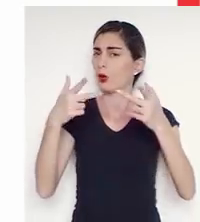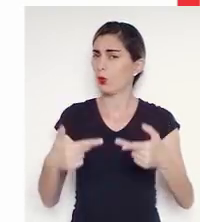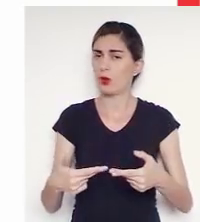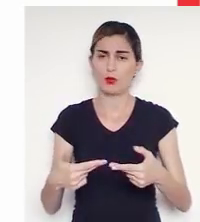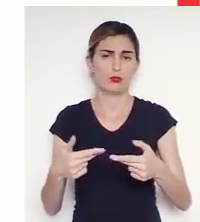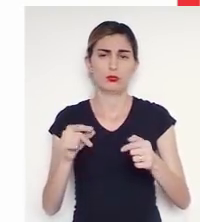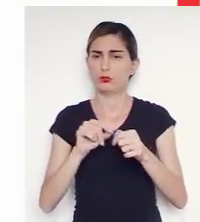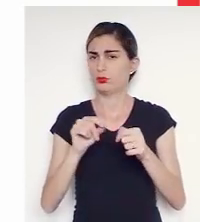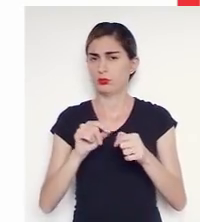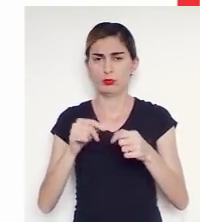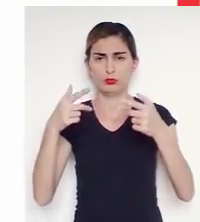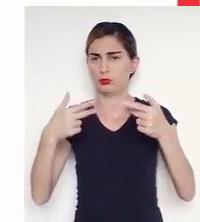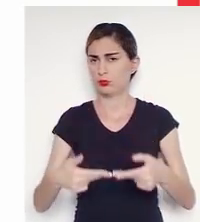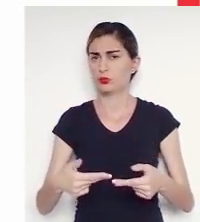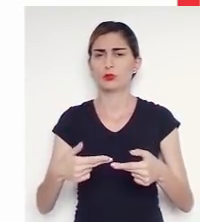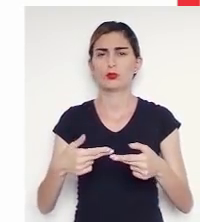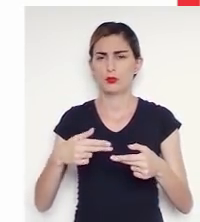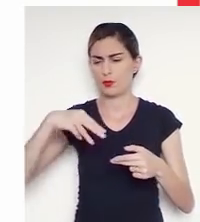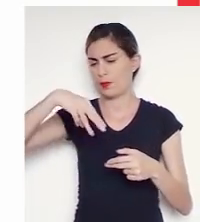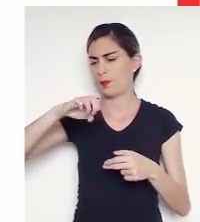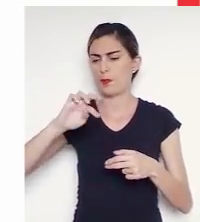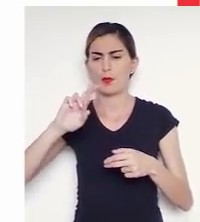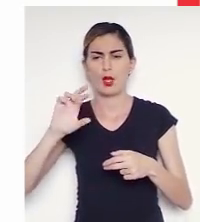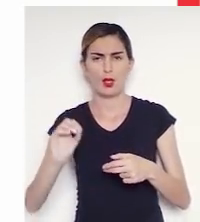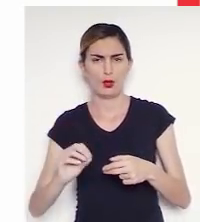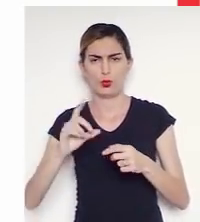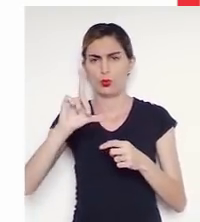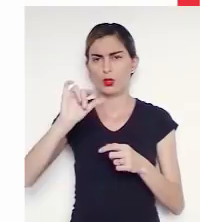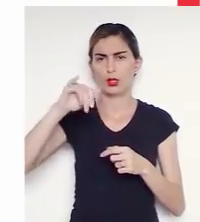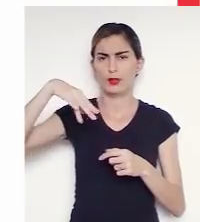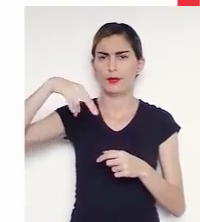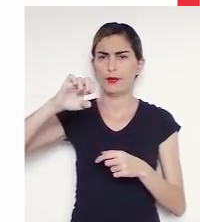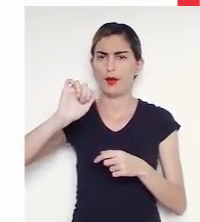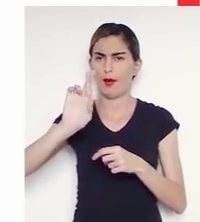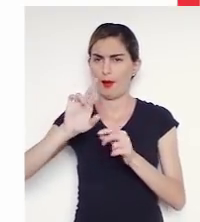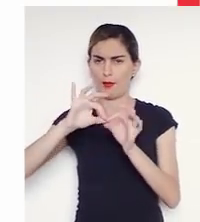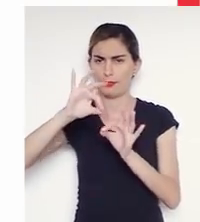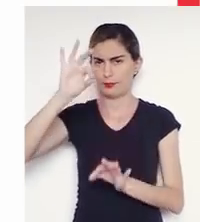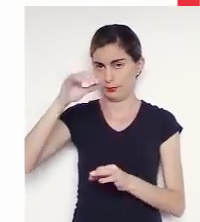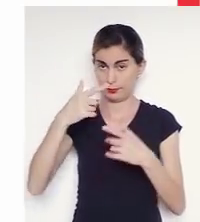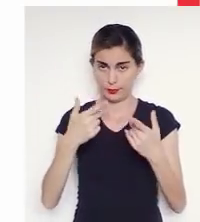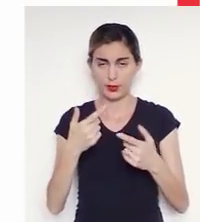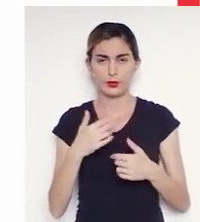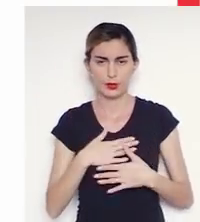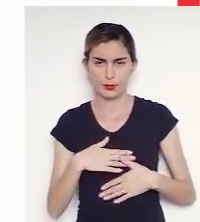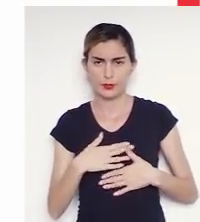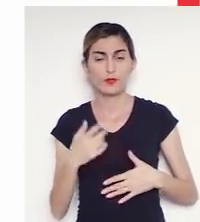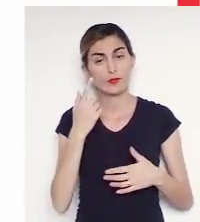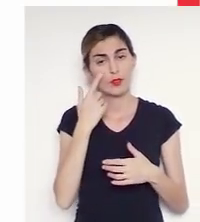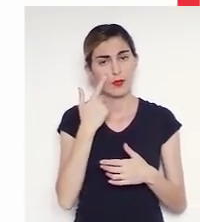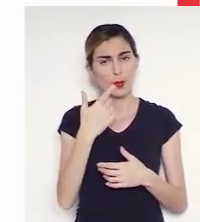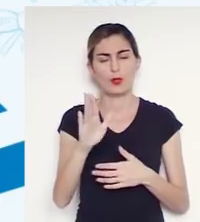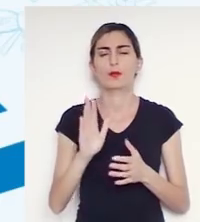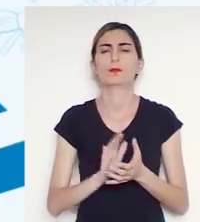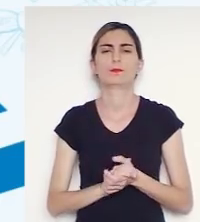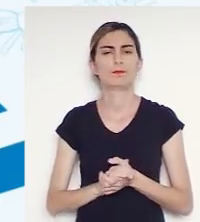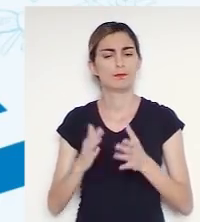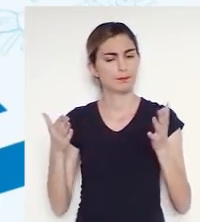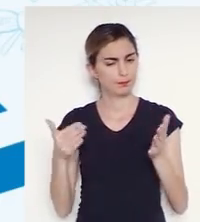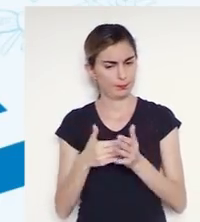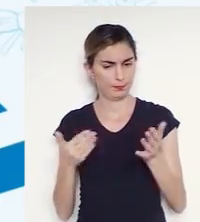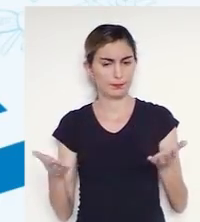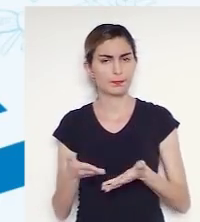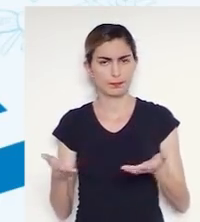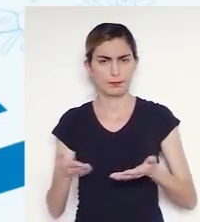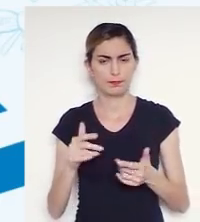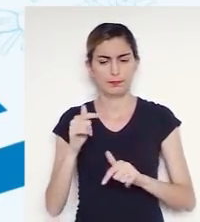mesmo jeito que a gente mexe lá no metro linear, como vocês já viram. Tranquilão? Beleza? Então vamos lá. Até